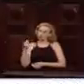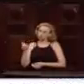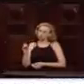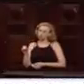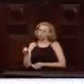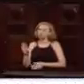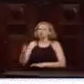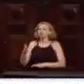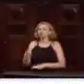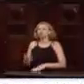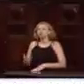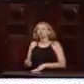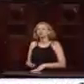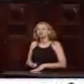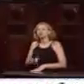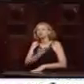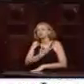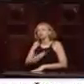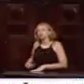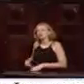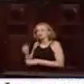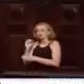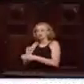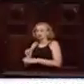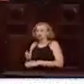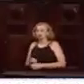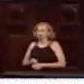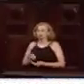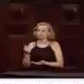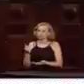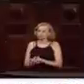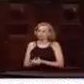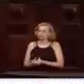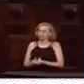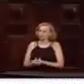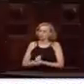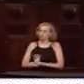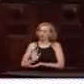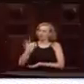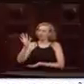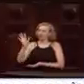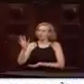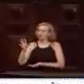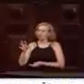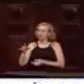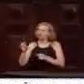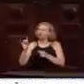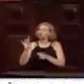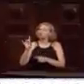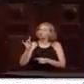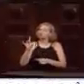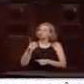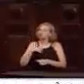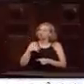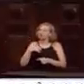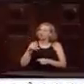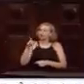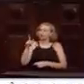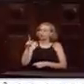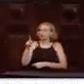Será que a real necessidade daquela comunidade era um teleférico? Será que esse dinheiro não seria muito mais bem